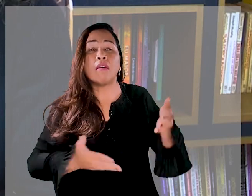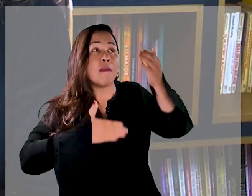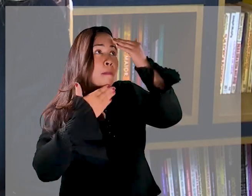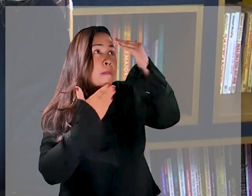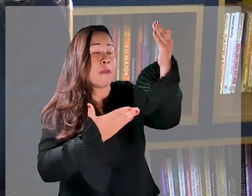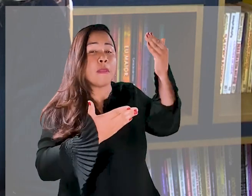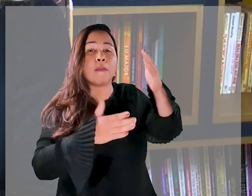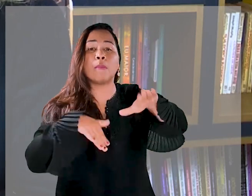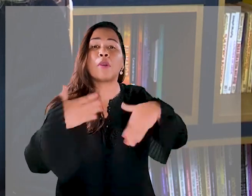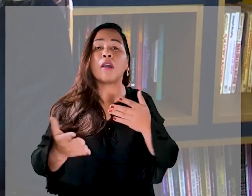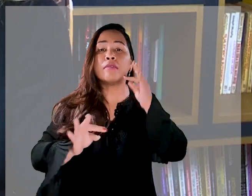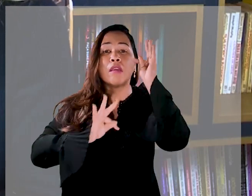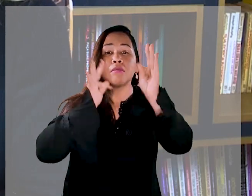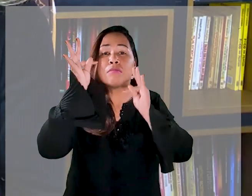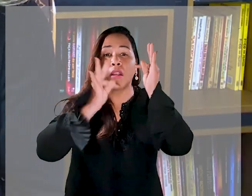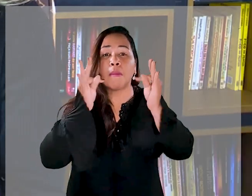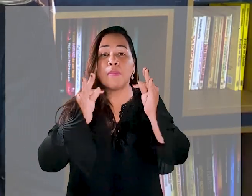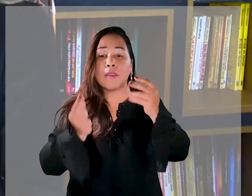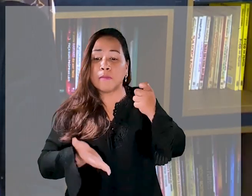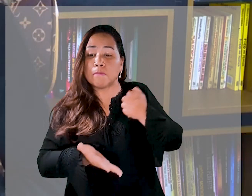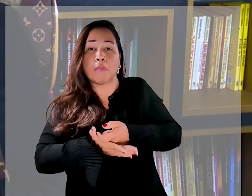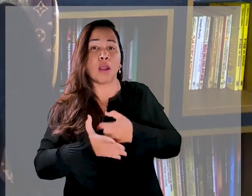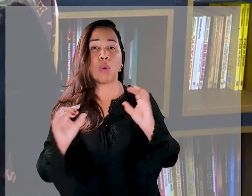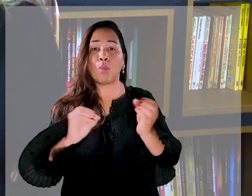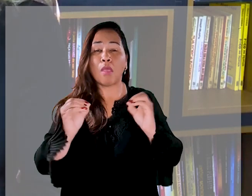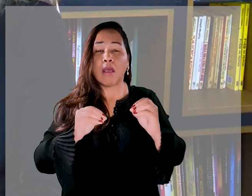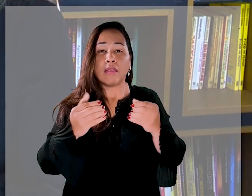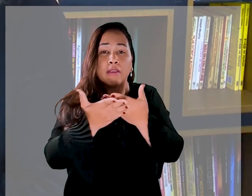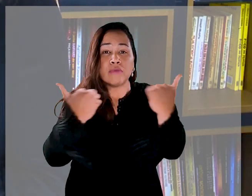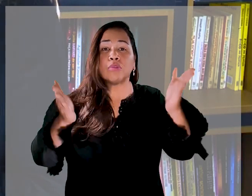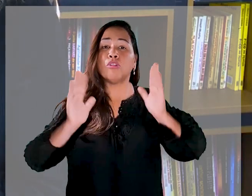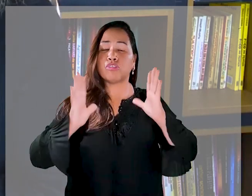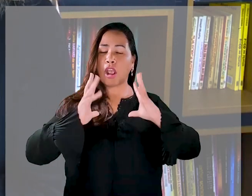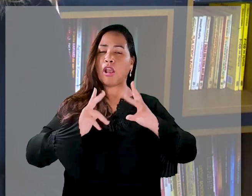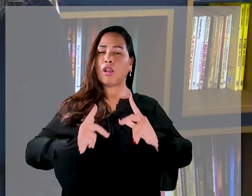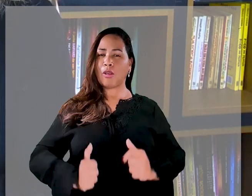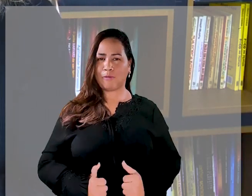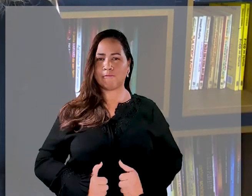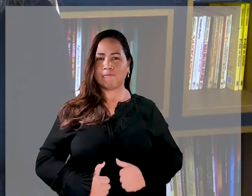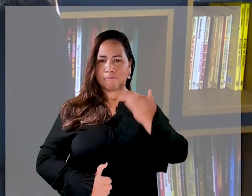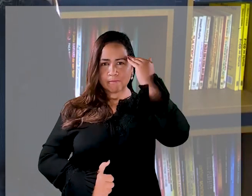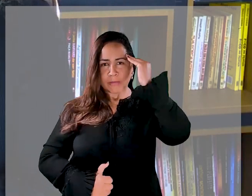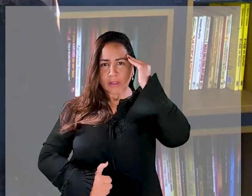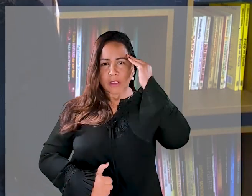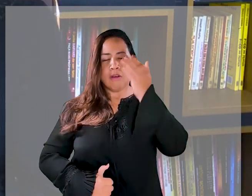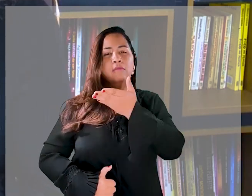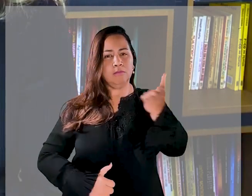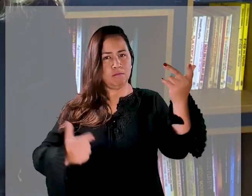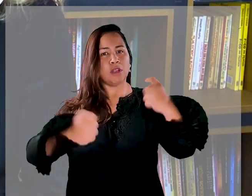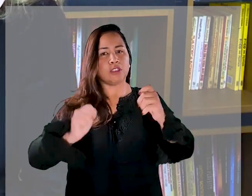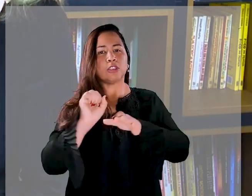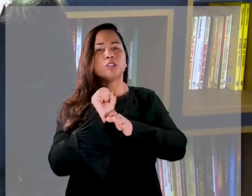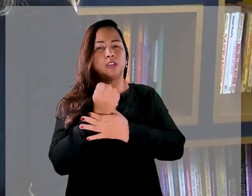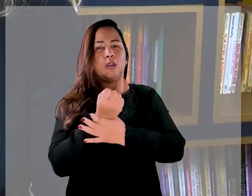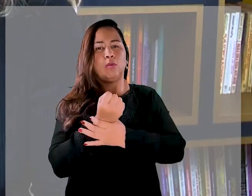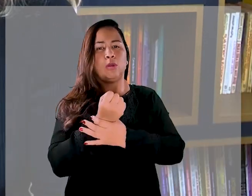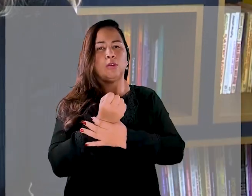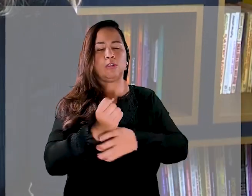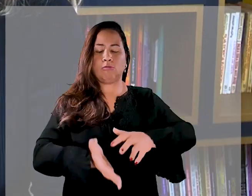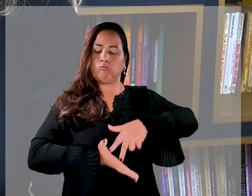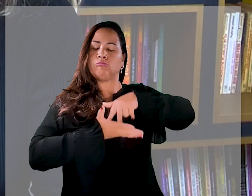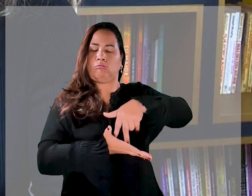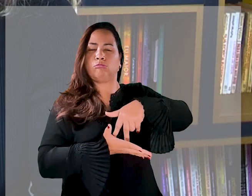terapia paga? Nem precisou pro terapeuta? É isso. Isso é o domínio e a segurança sobre aquilo que você está falando. Então, tudo